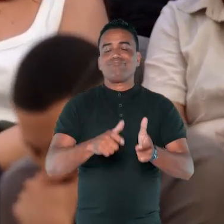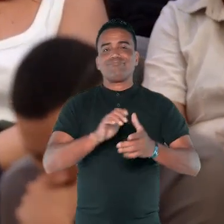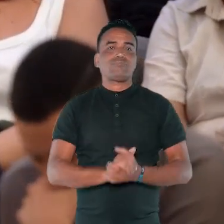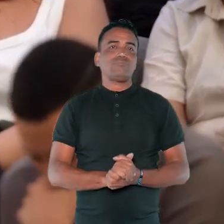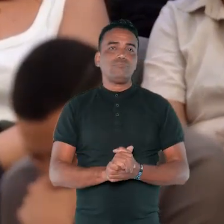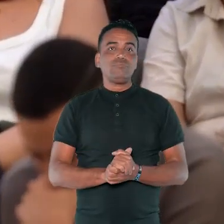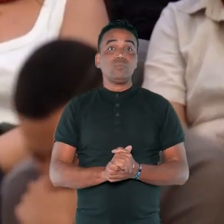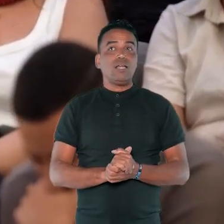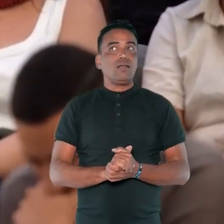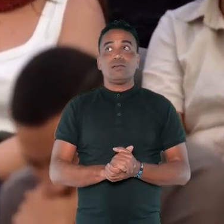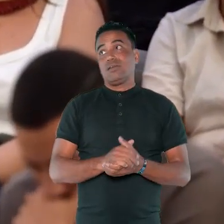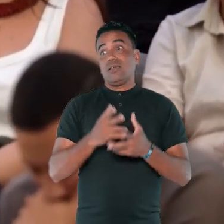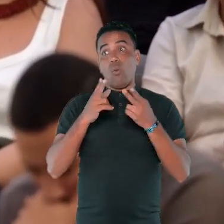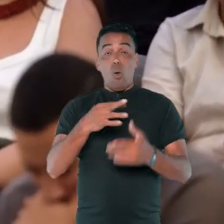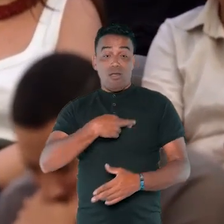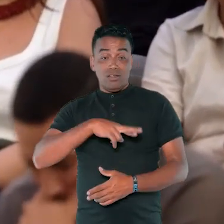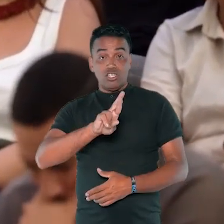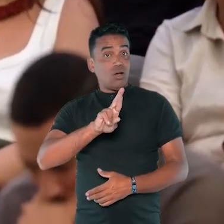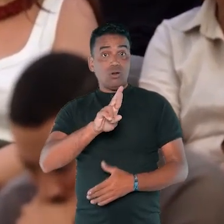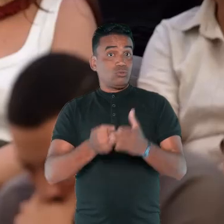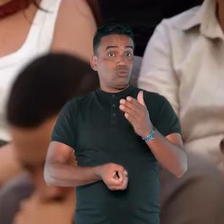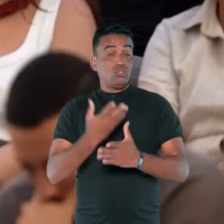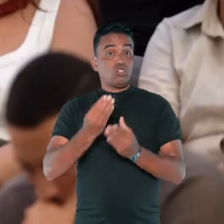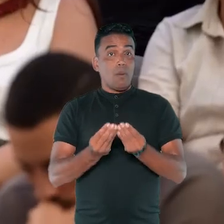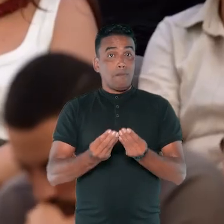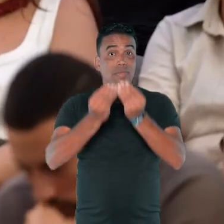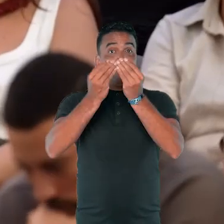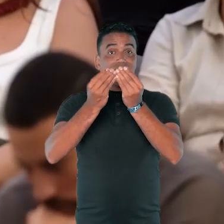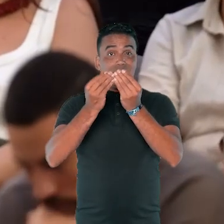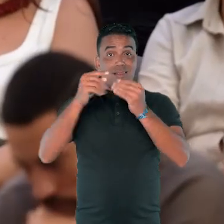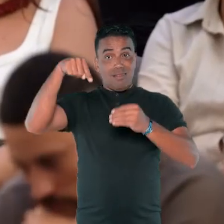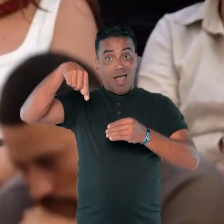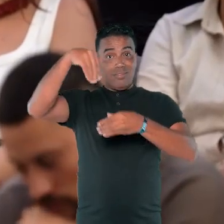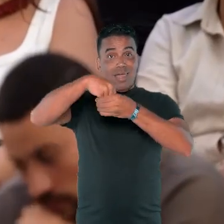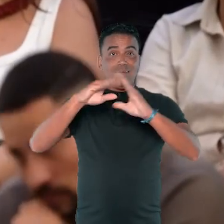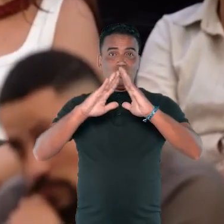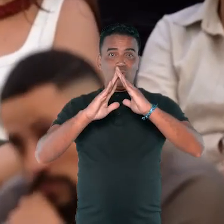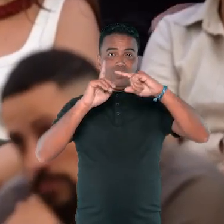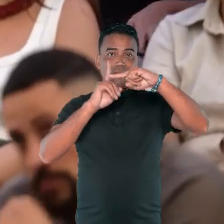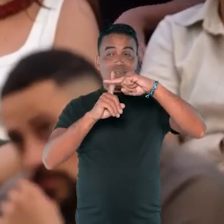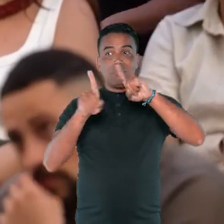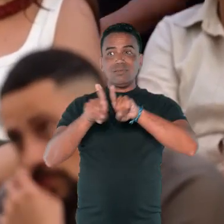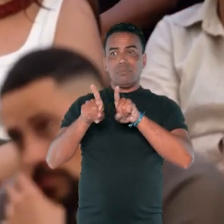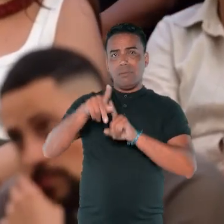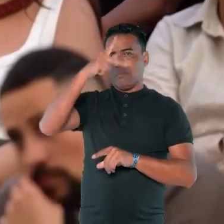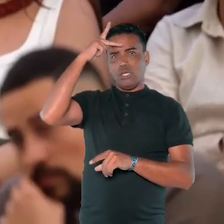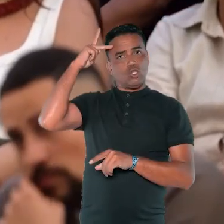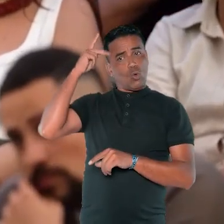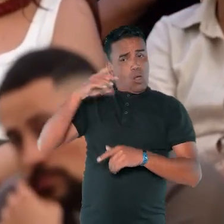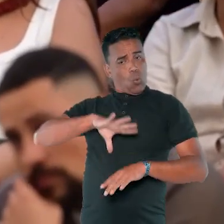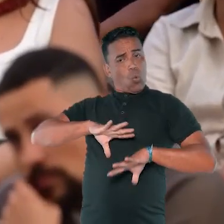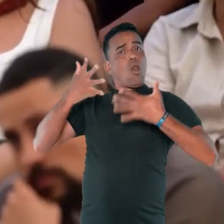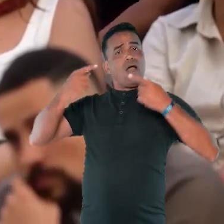Assim como uma religião não se faz só de missas na matriz, mas de mártires e esmolas,